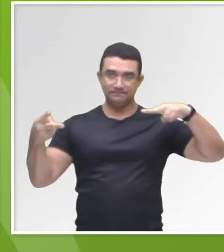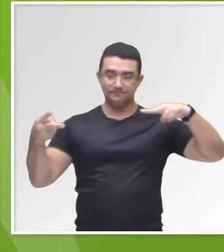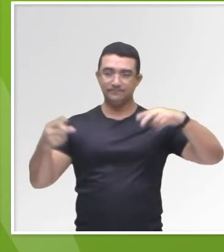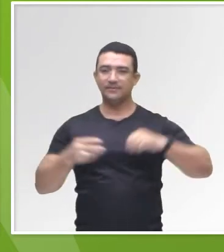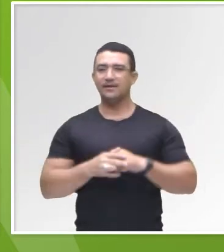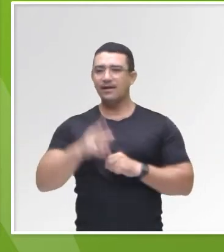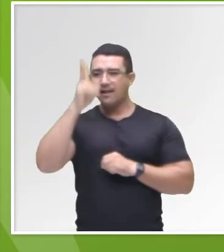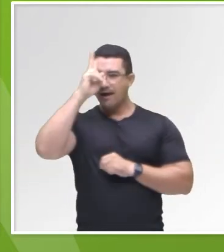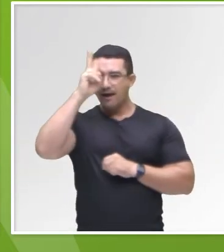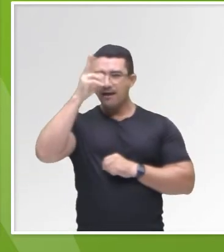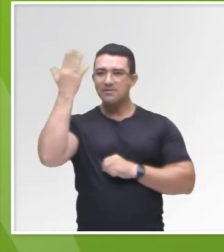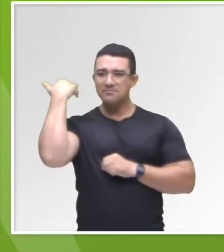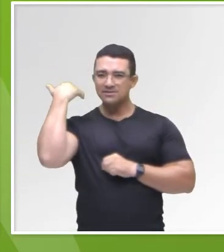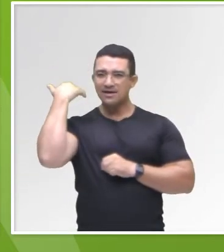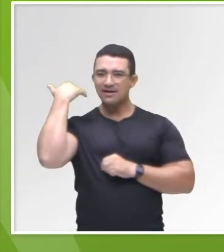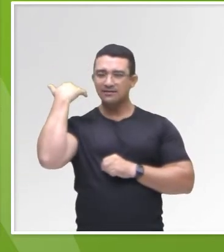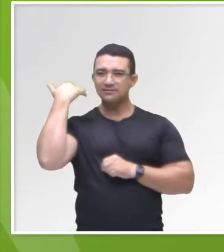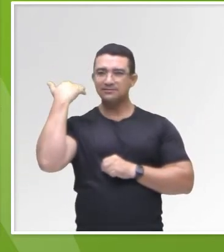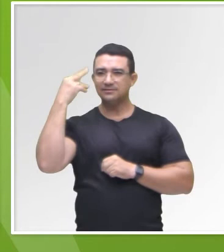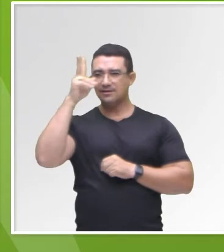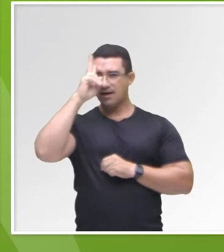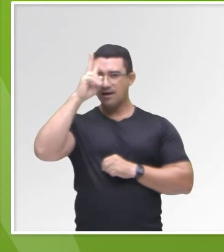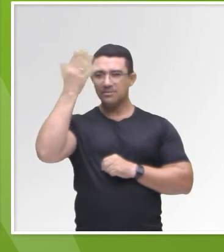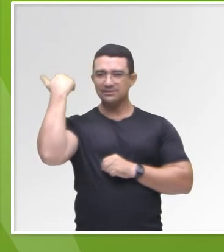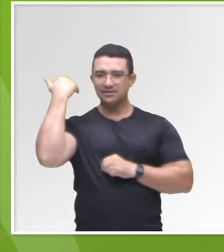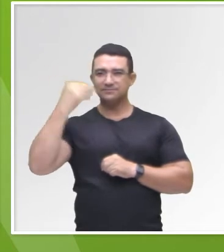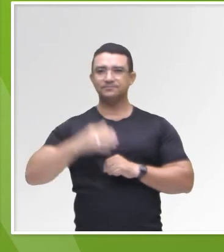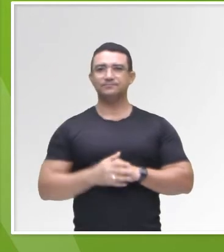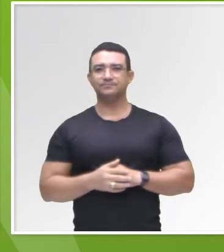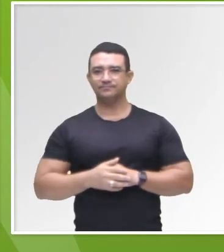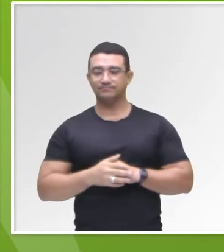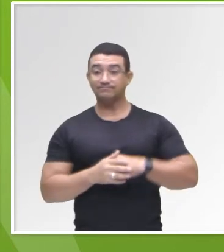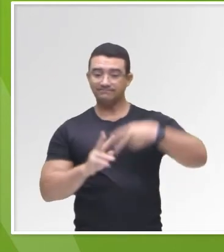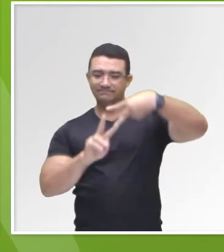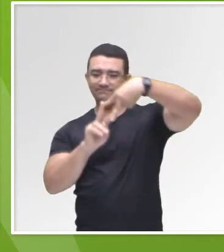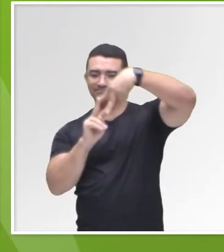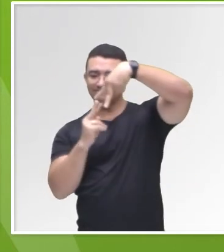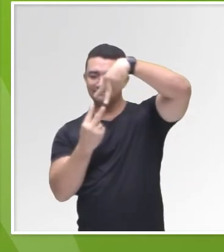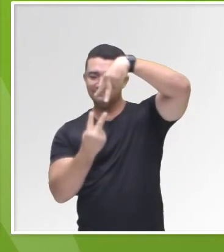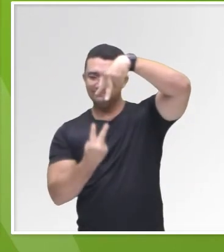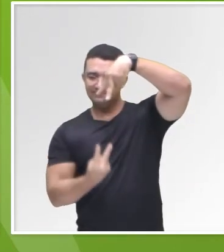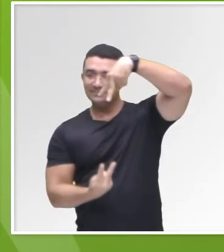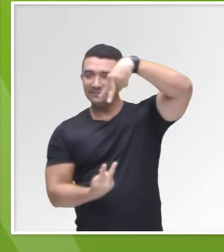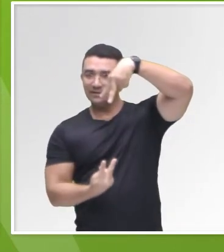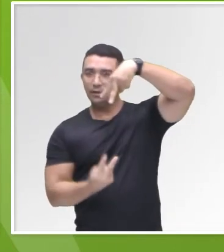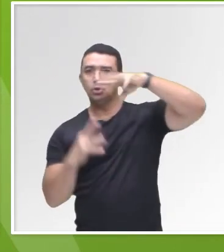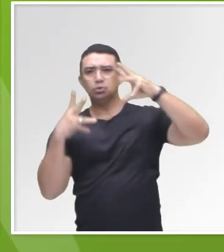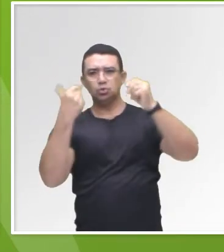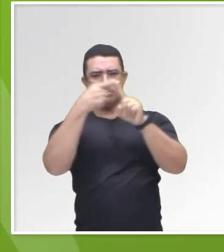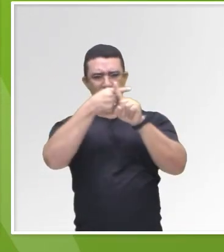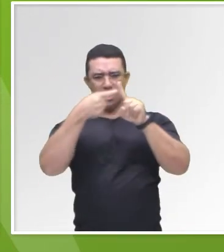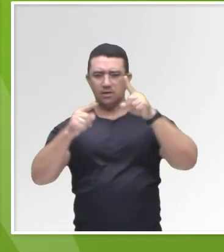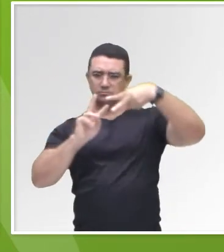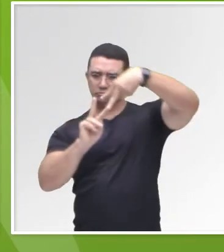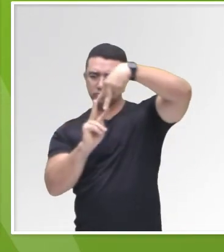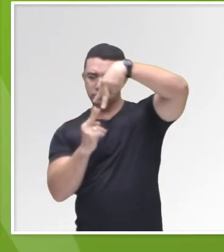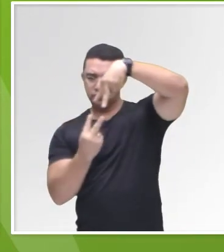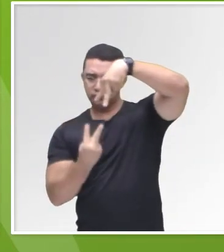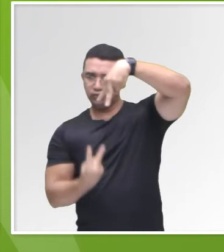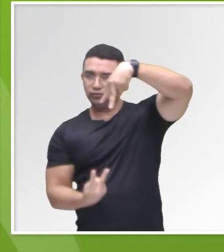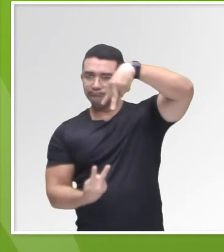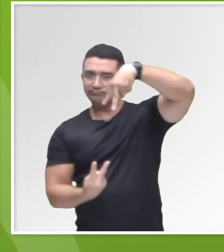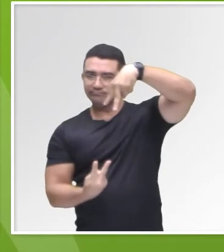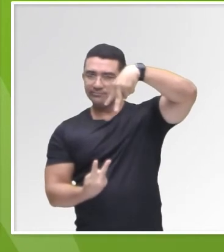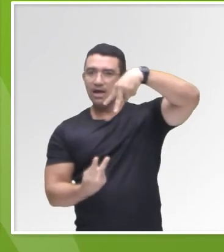observou anteriormente, olha lá, vamos voltar na imagem anterior. Os cromossomos que estavam todos alinhados no meio da célula, na metáfase,